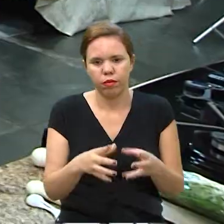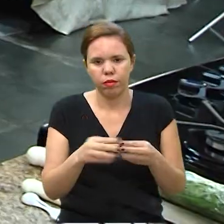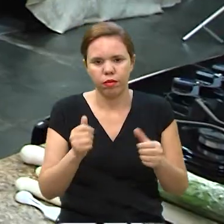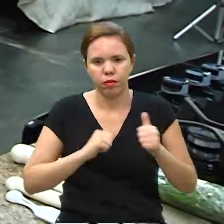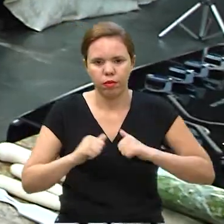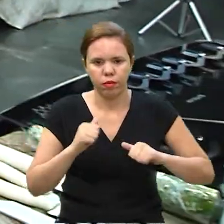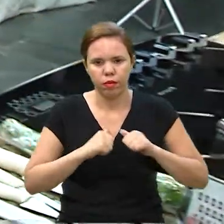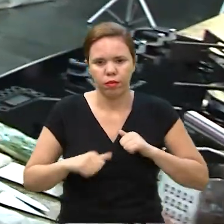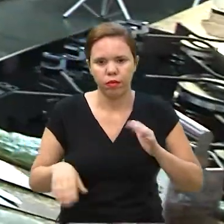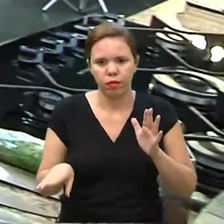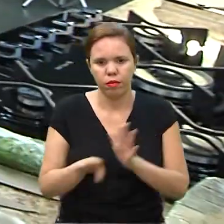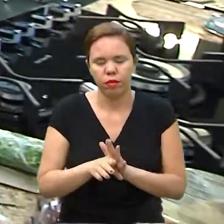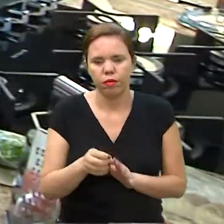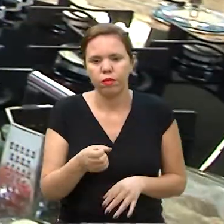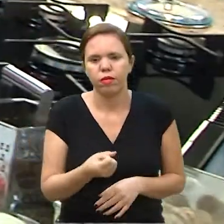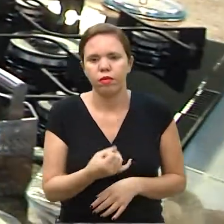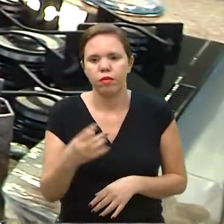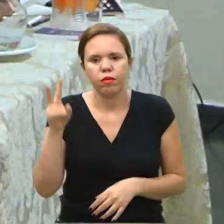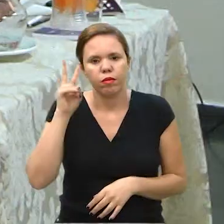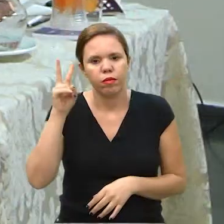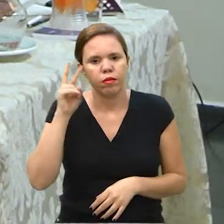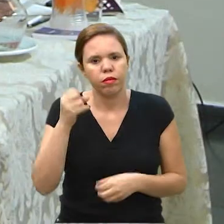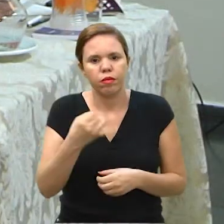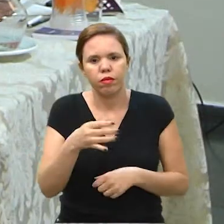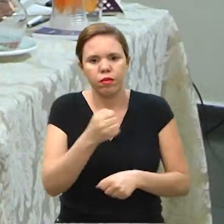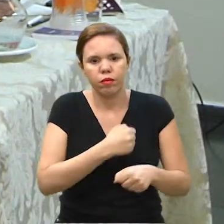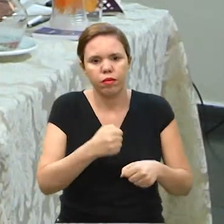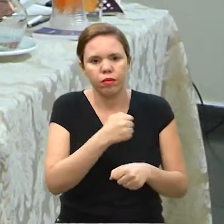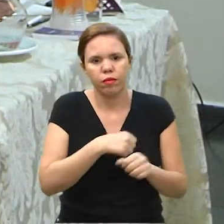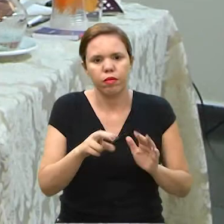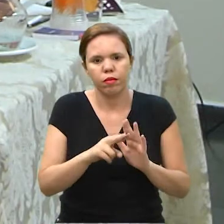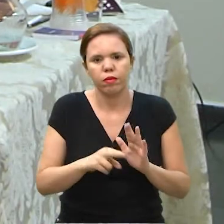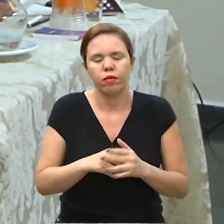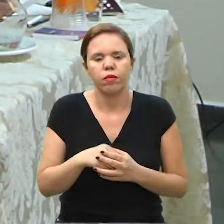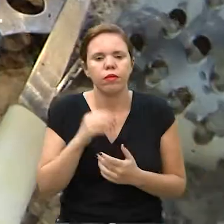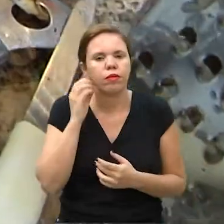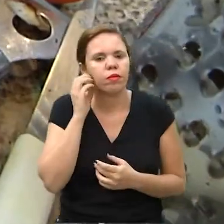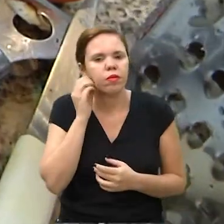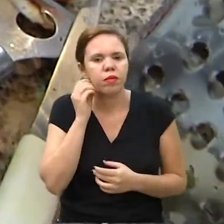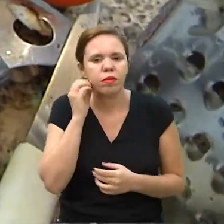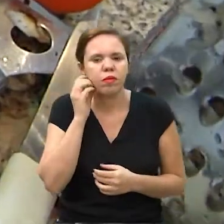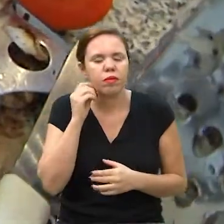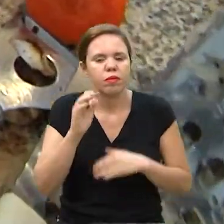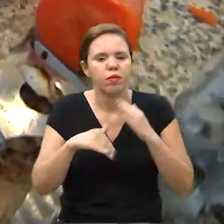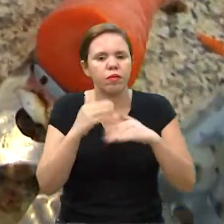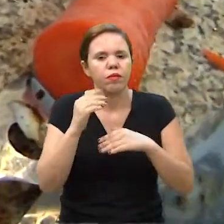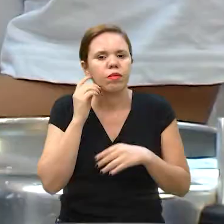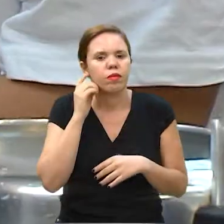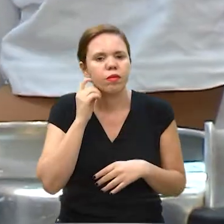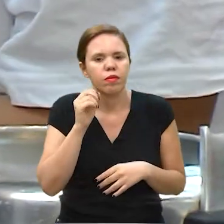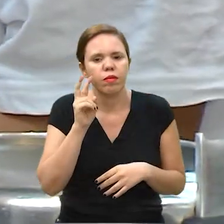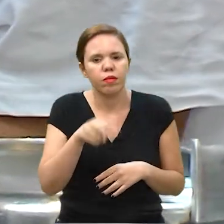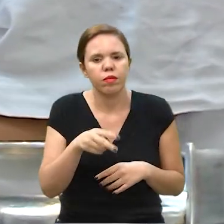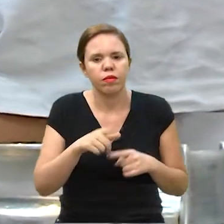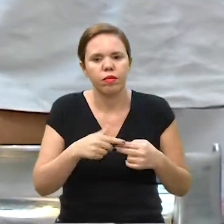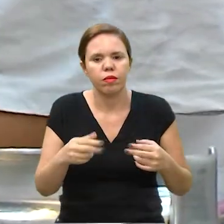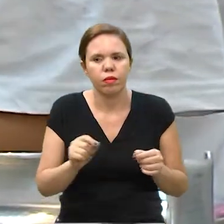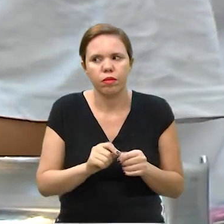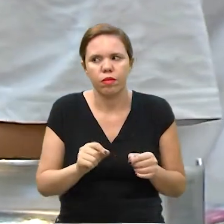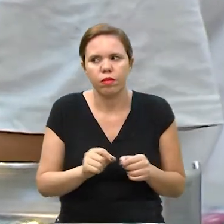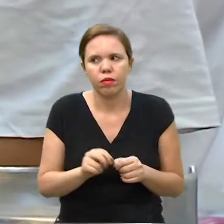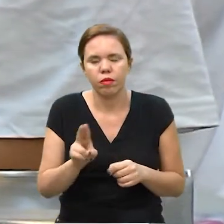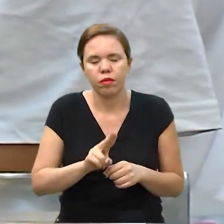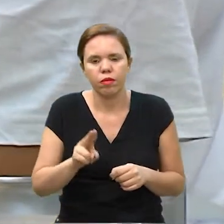e ela chegou a contar várias histórias enquanto preparava a receita. Enquanto ela desenvolve, vamos ver os ingredientes que